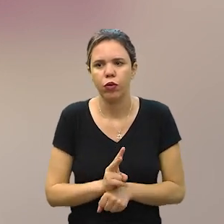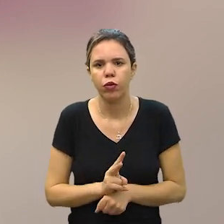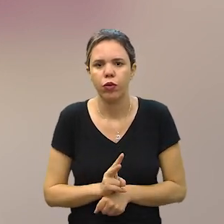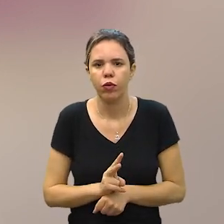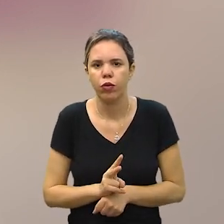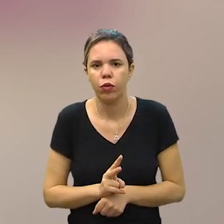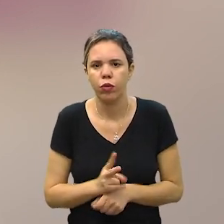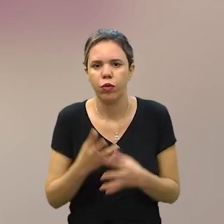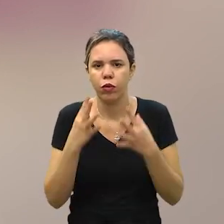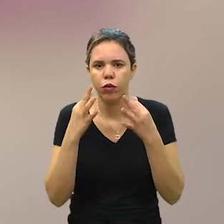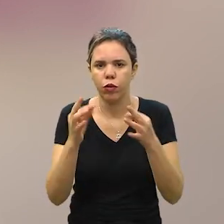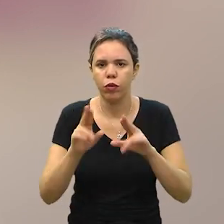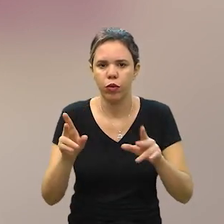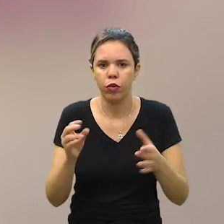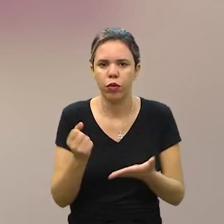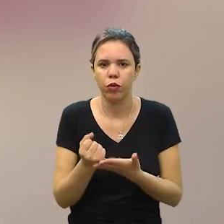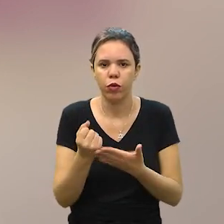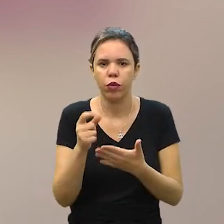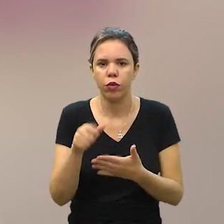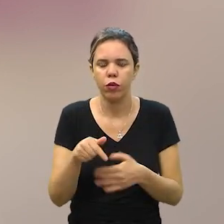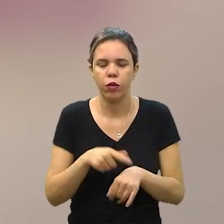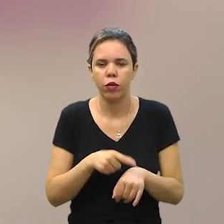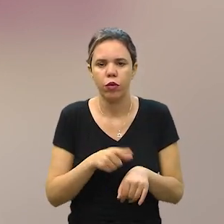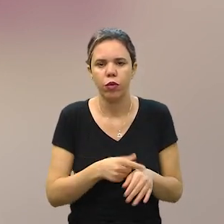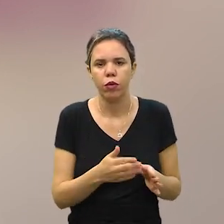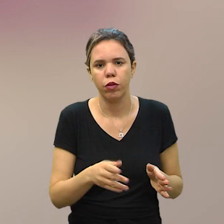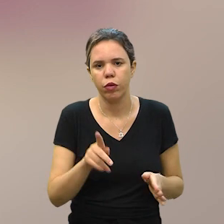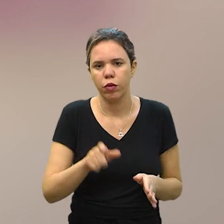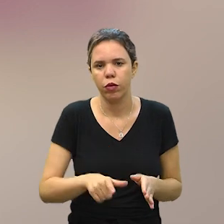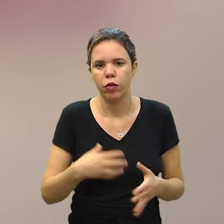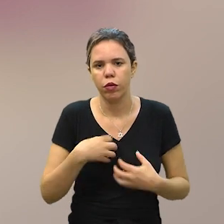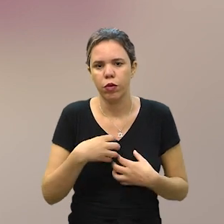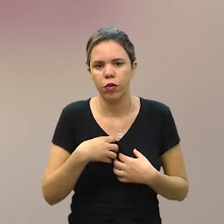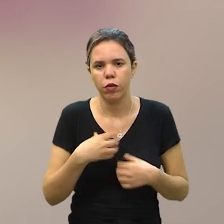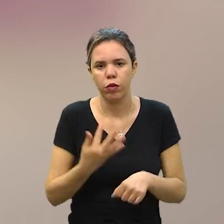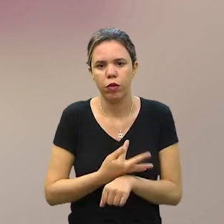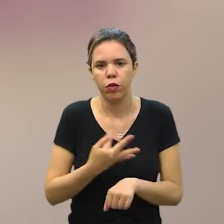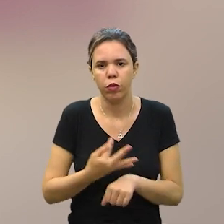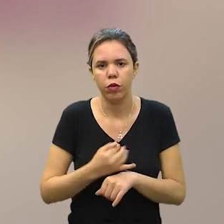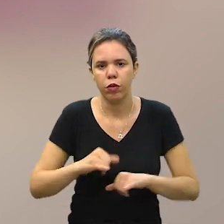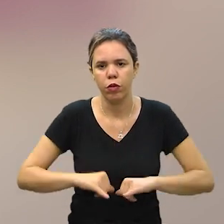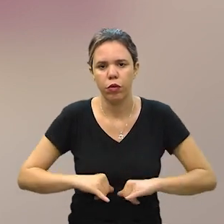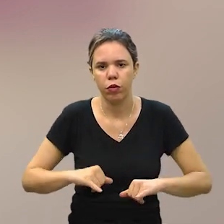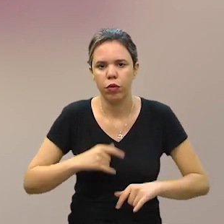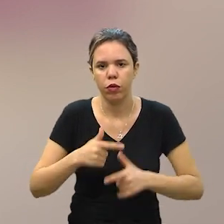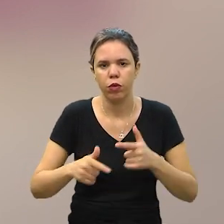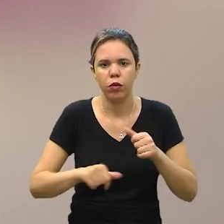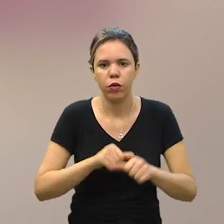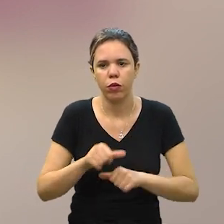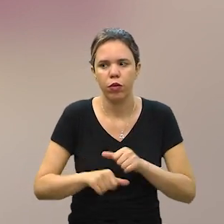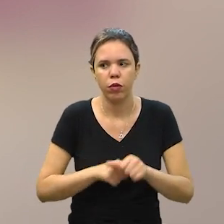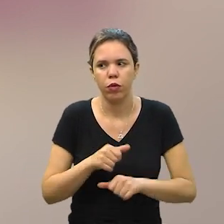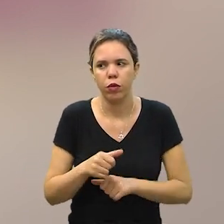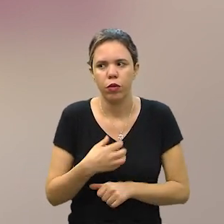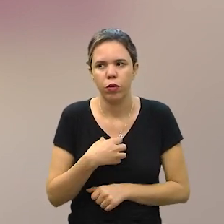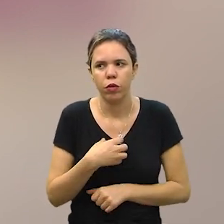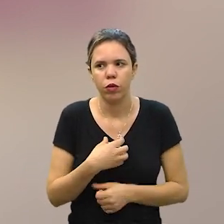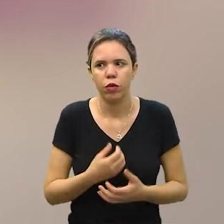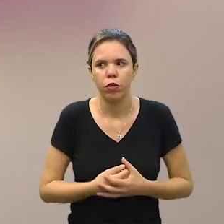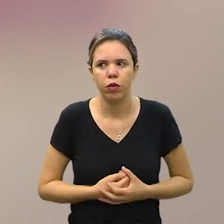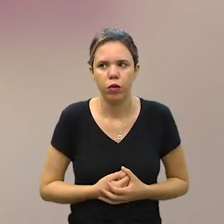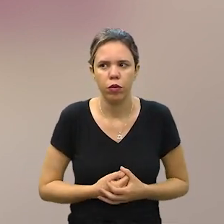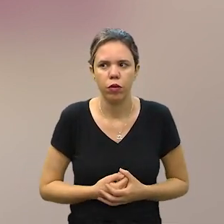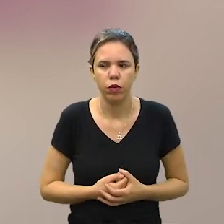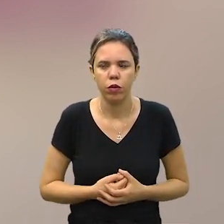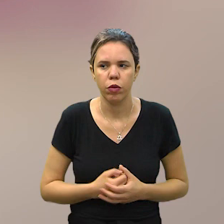cuidado, um olhar diferencial para esse momento que a pessoa está vivendo, para essas alterações, para esse